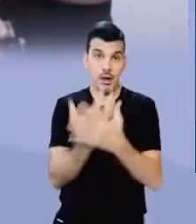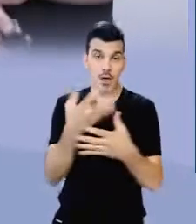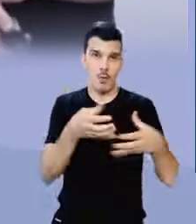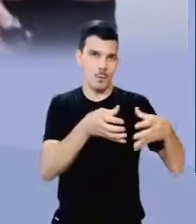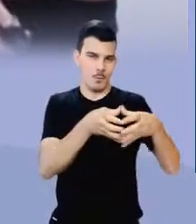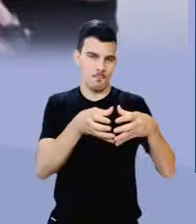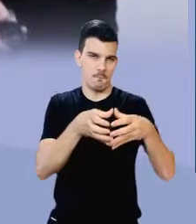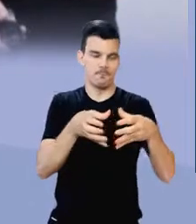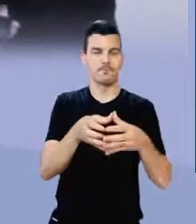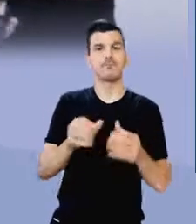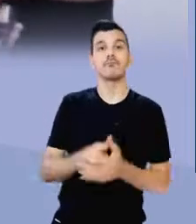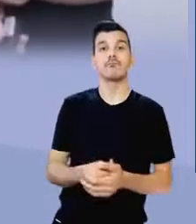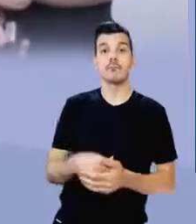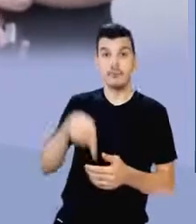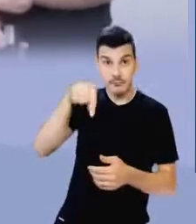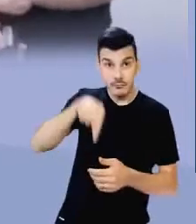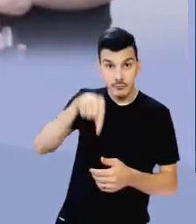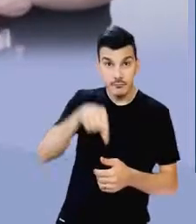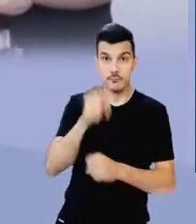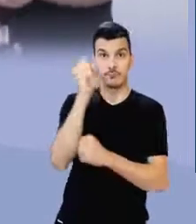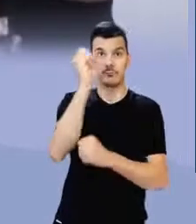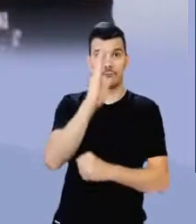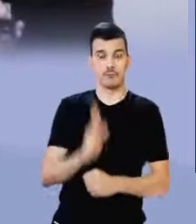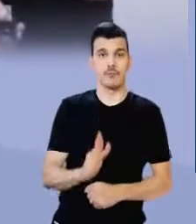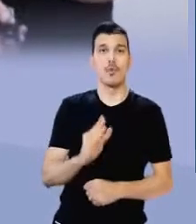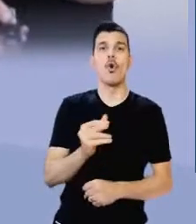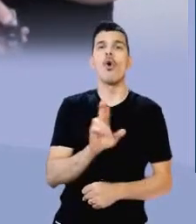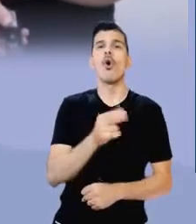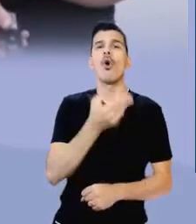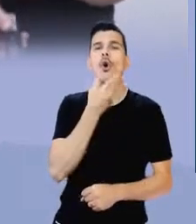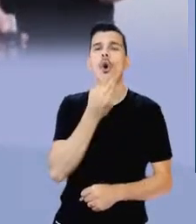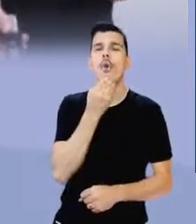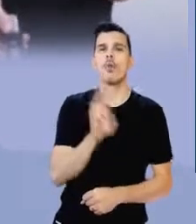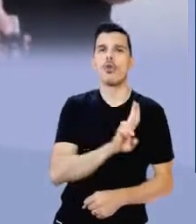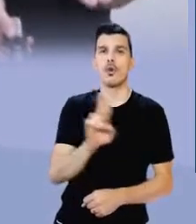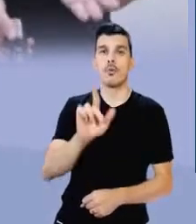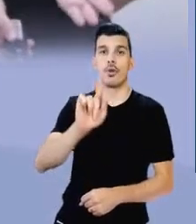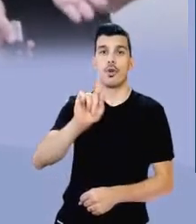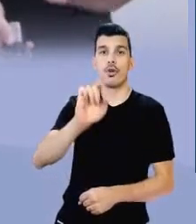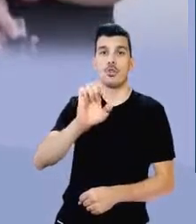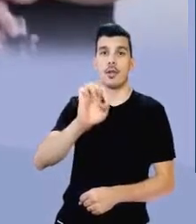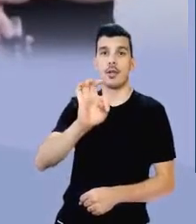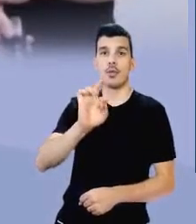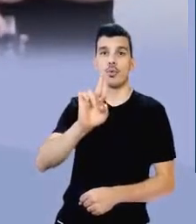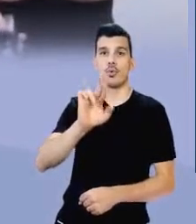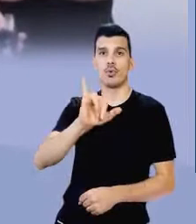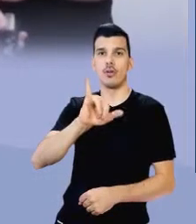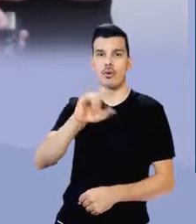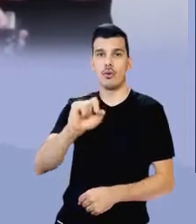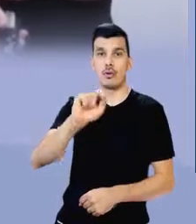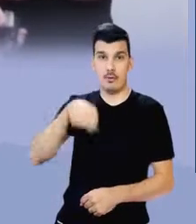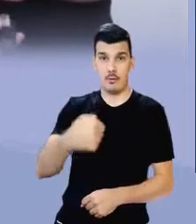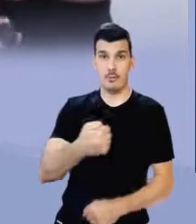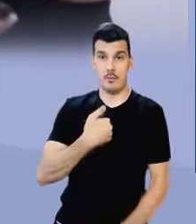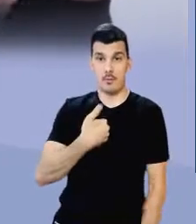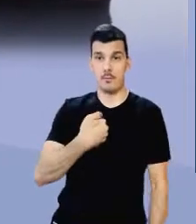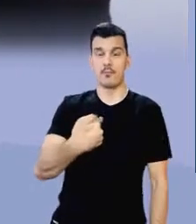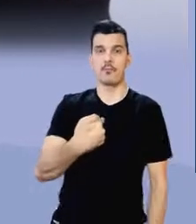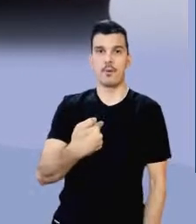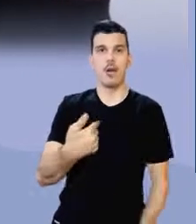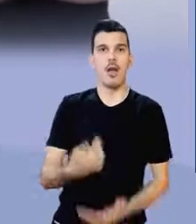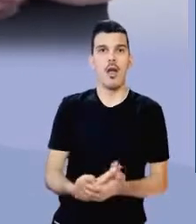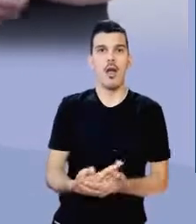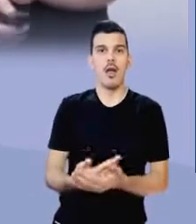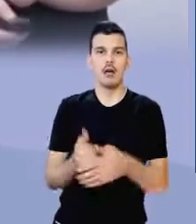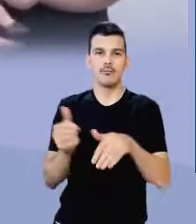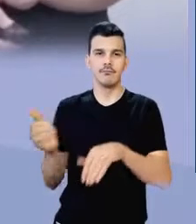nesse período. No Brasil, Getúlio Vargas sai do poder e abre-se